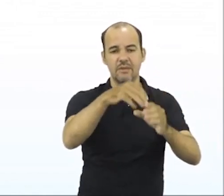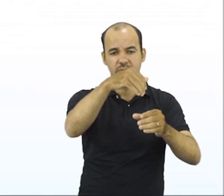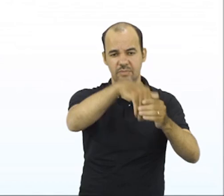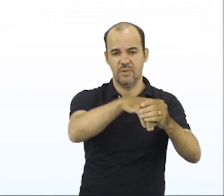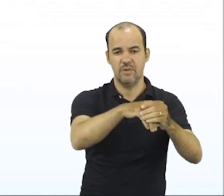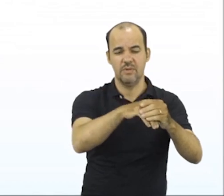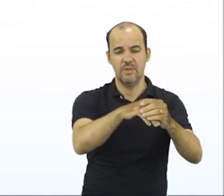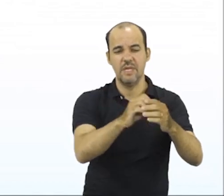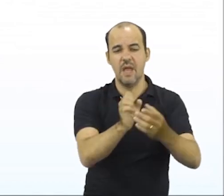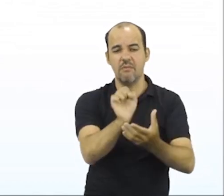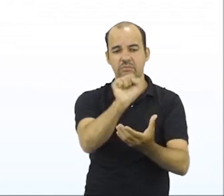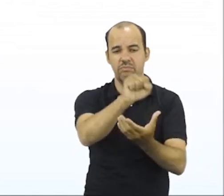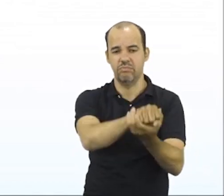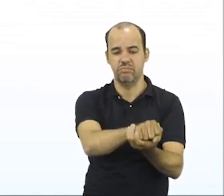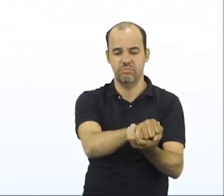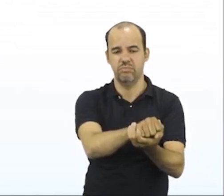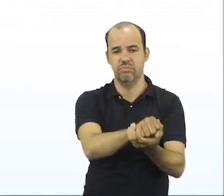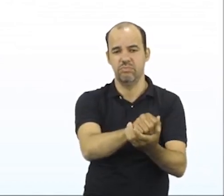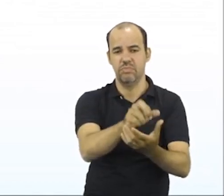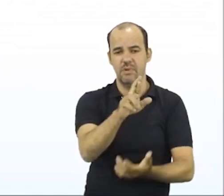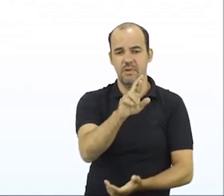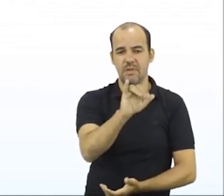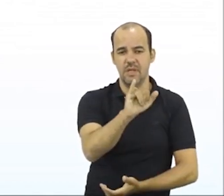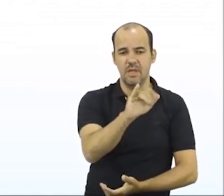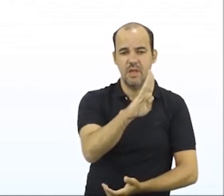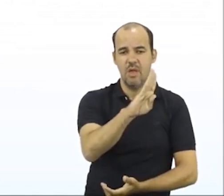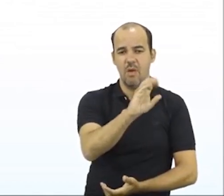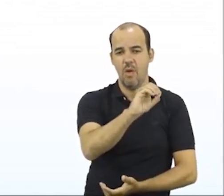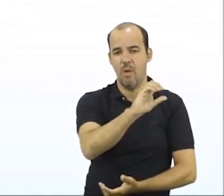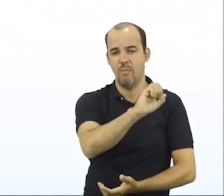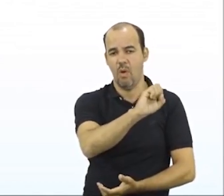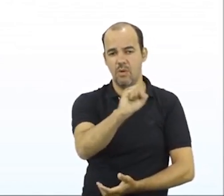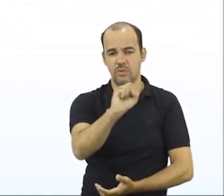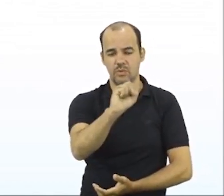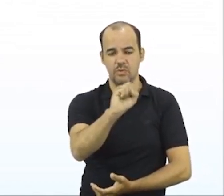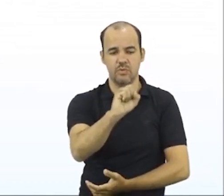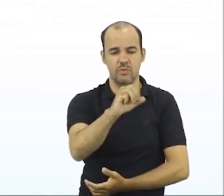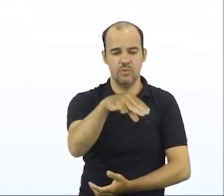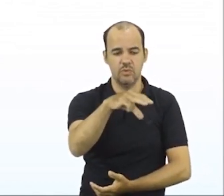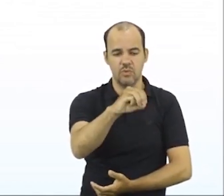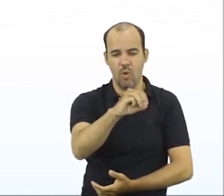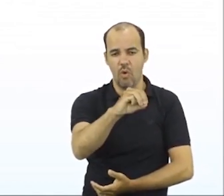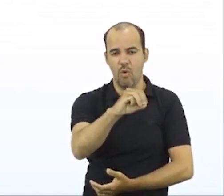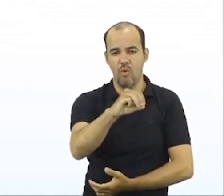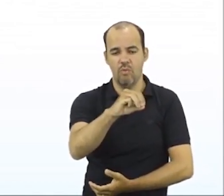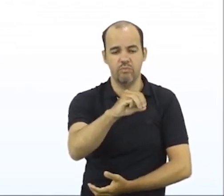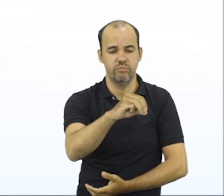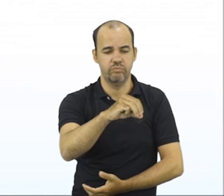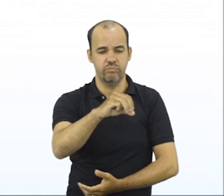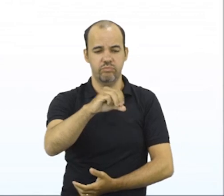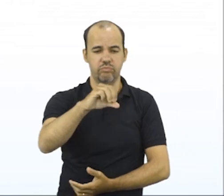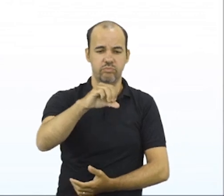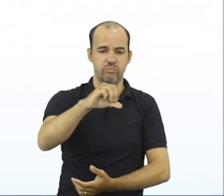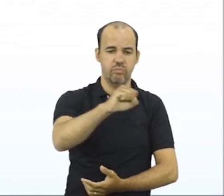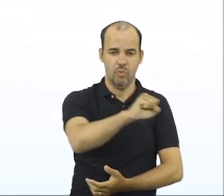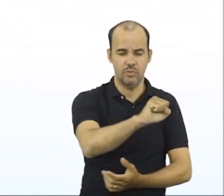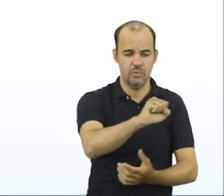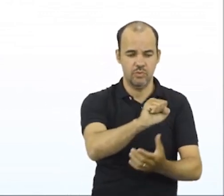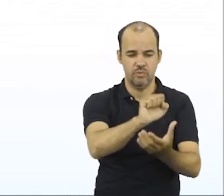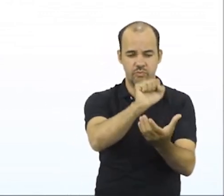são os ribossomos. Lembrem, tá? A única organela citoplasmática que tem numa